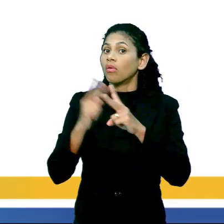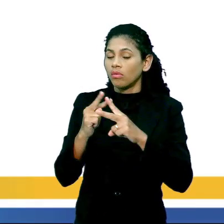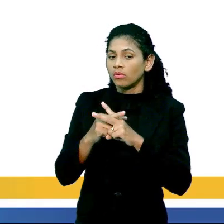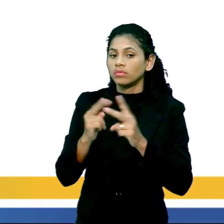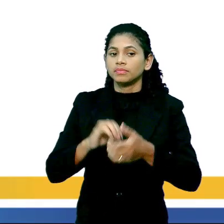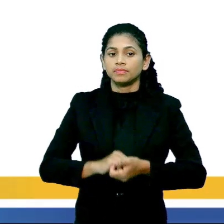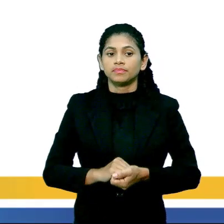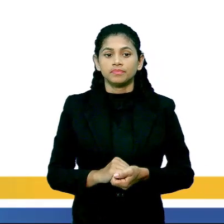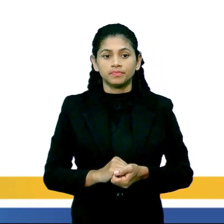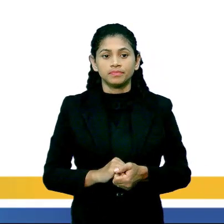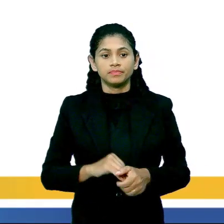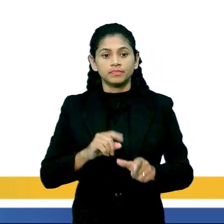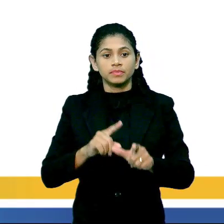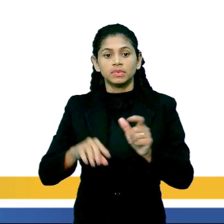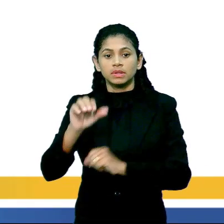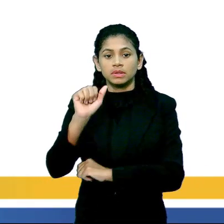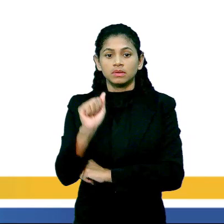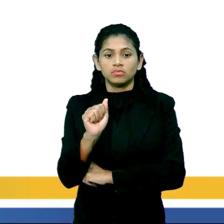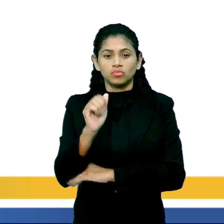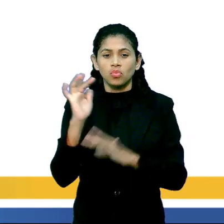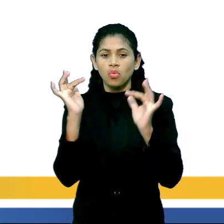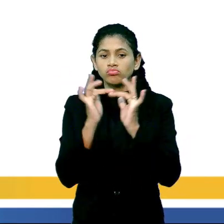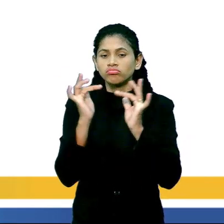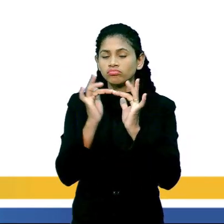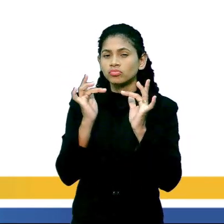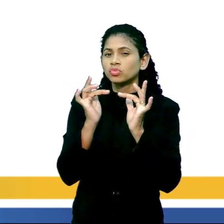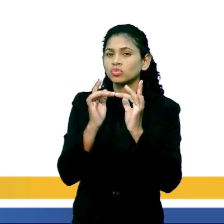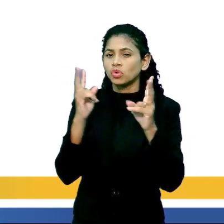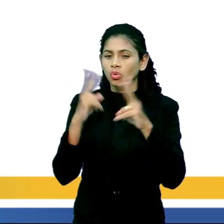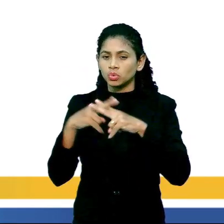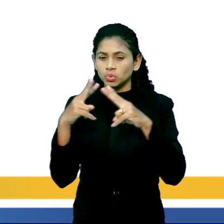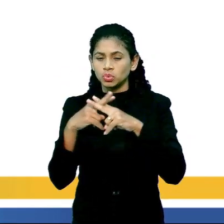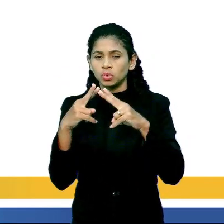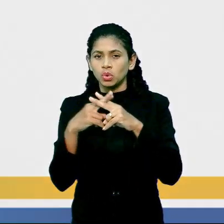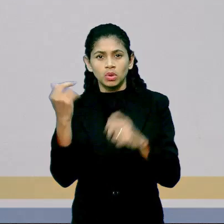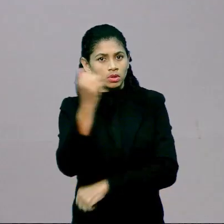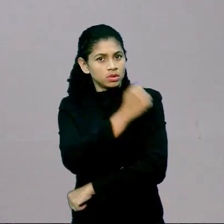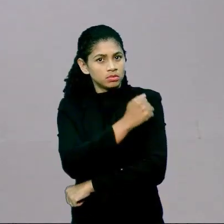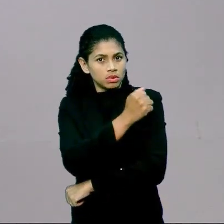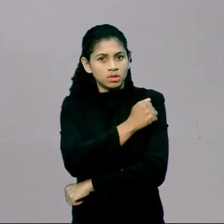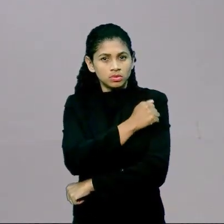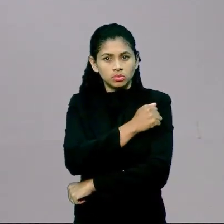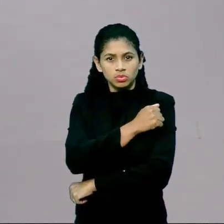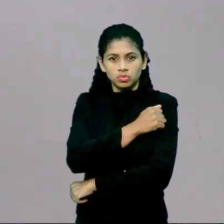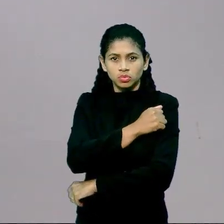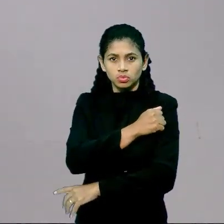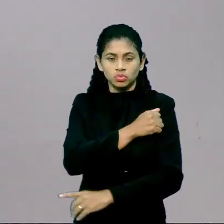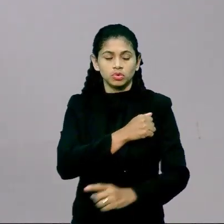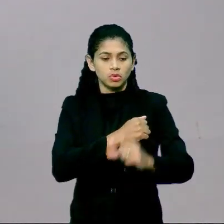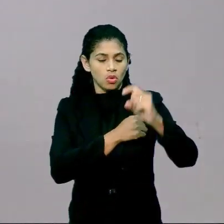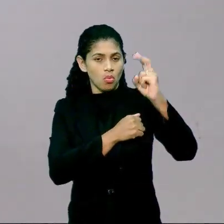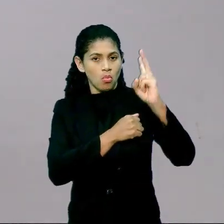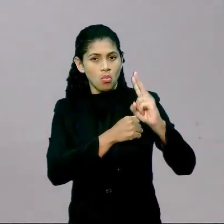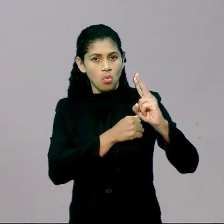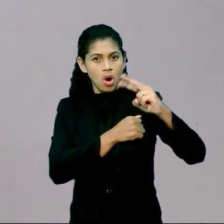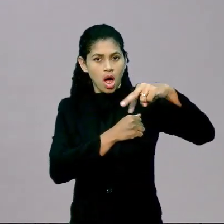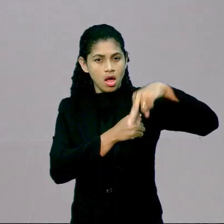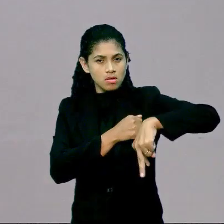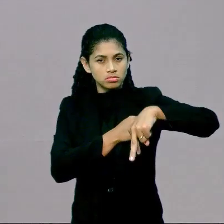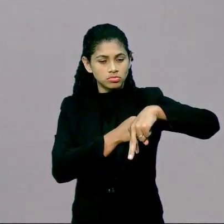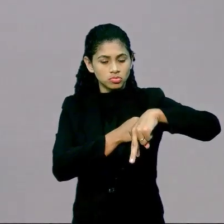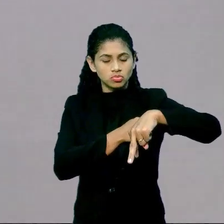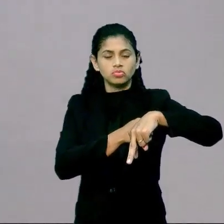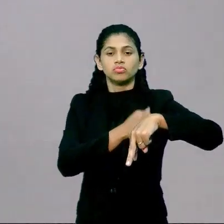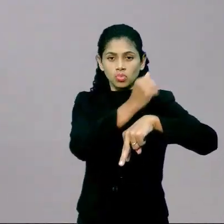alternativas. Alternativa A, contato corporal intenso entre os alunos e seu oponente. Eu pego meus alunos, junto